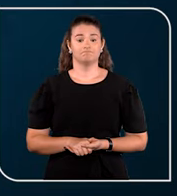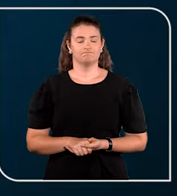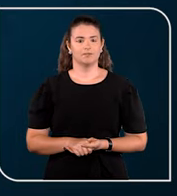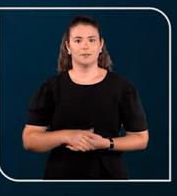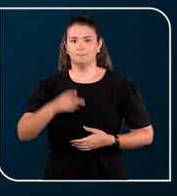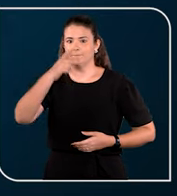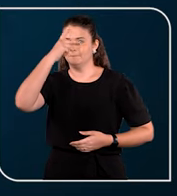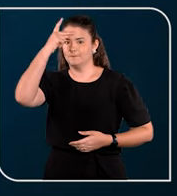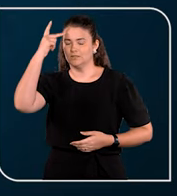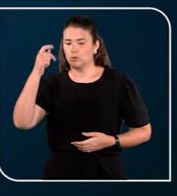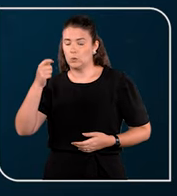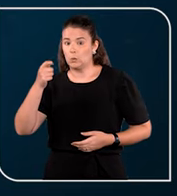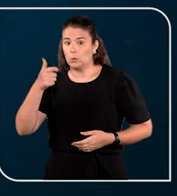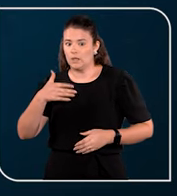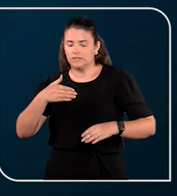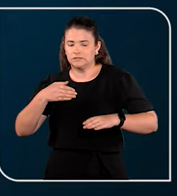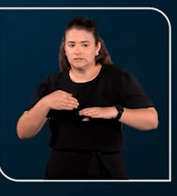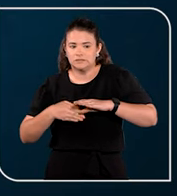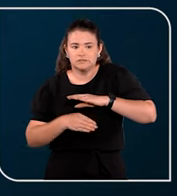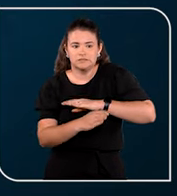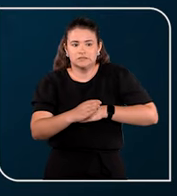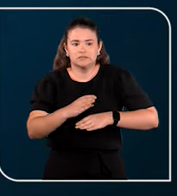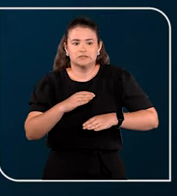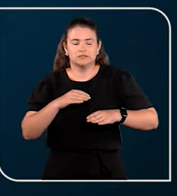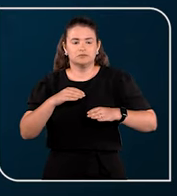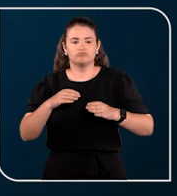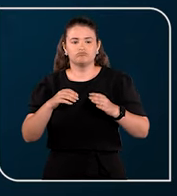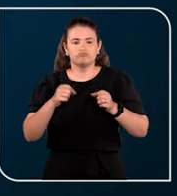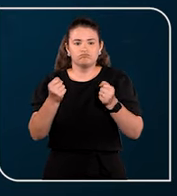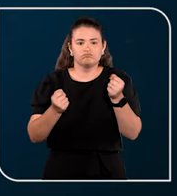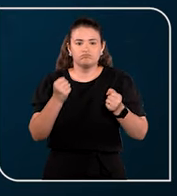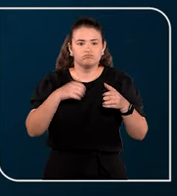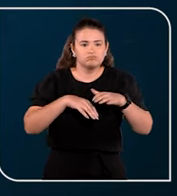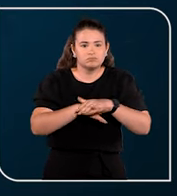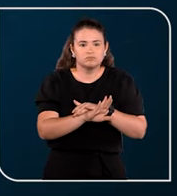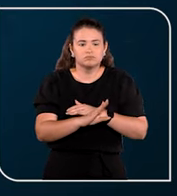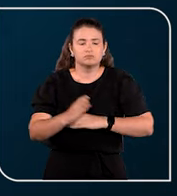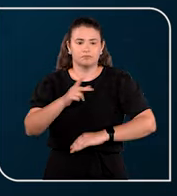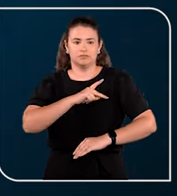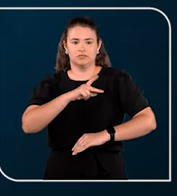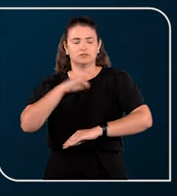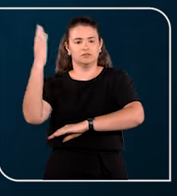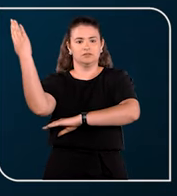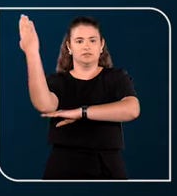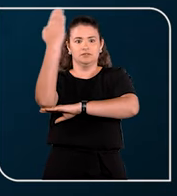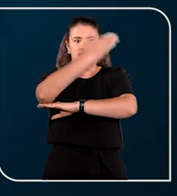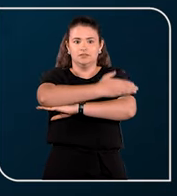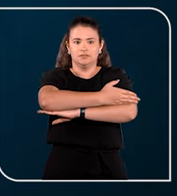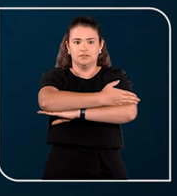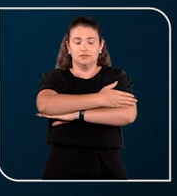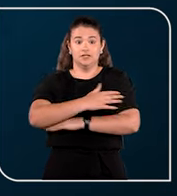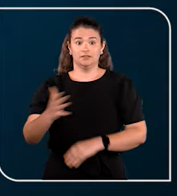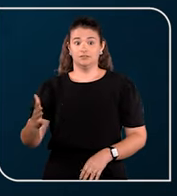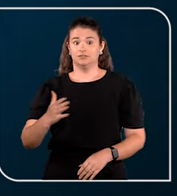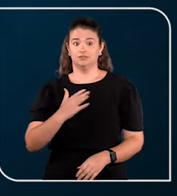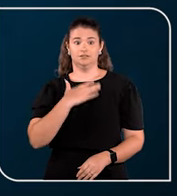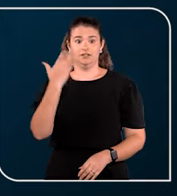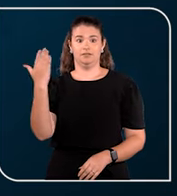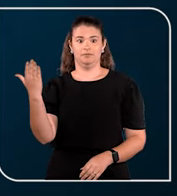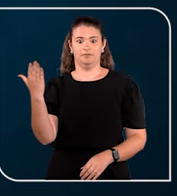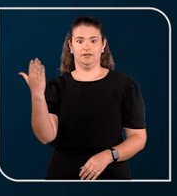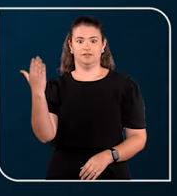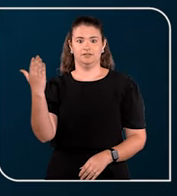Uma pessoa está quase entrando num estacionamento particular daqueles que tem cancela. Aí, de repente,